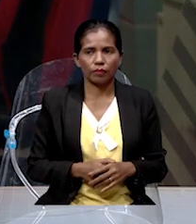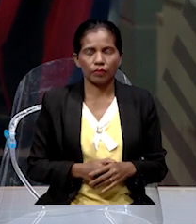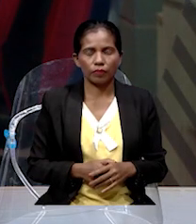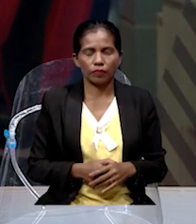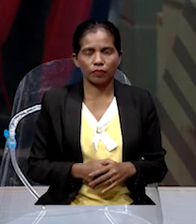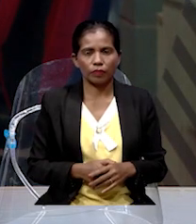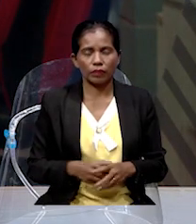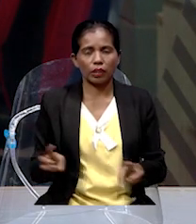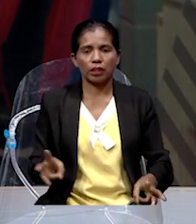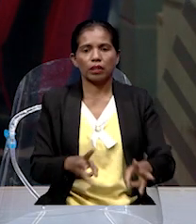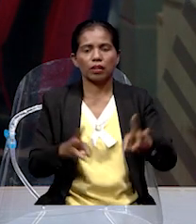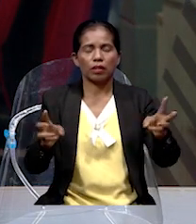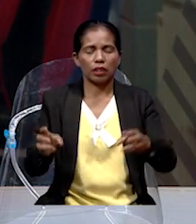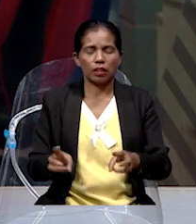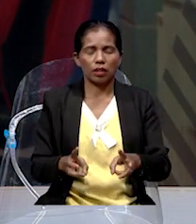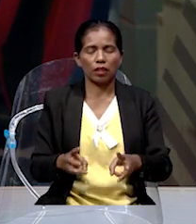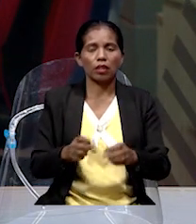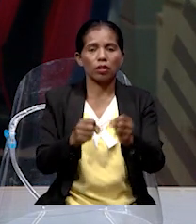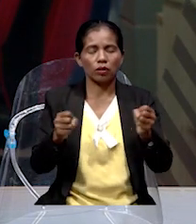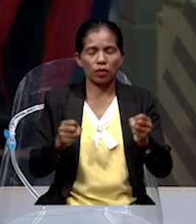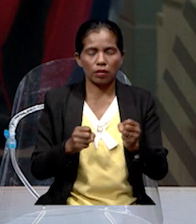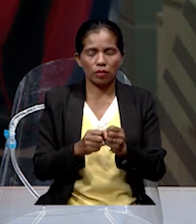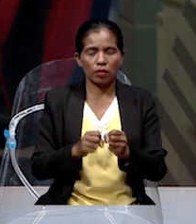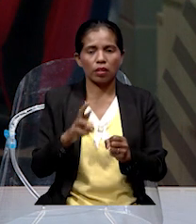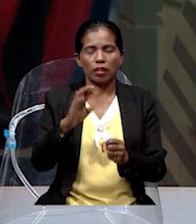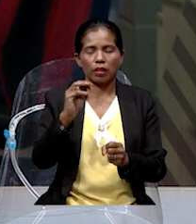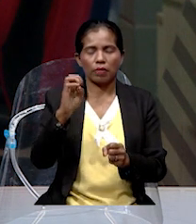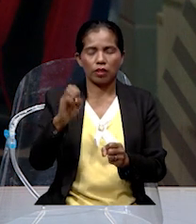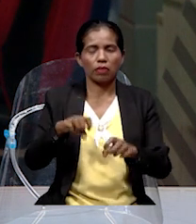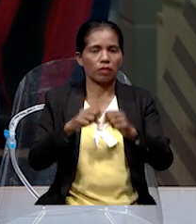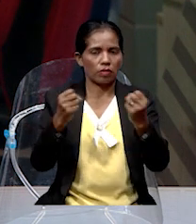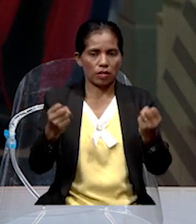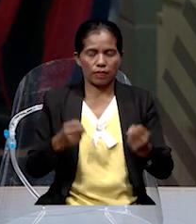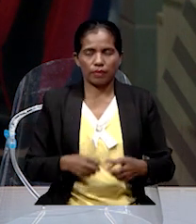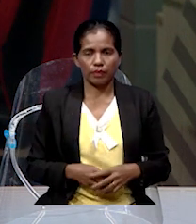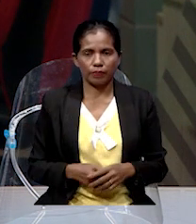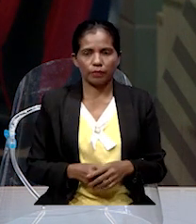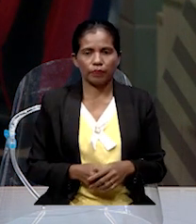Condição estrada de direção Sucaçumau, o posto administrativo remissiu grave.